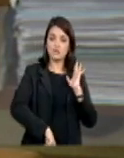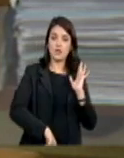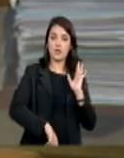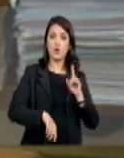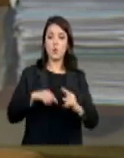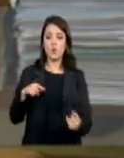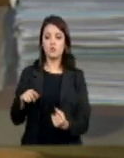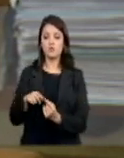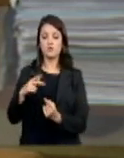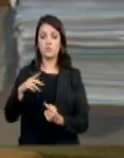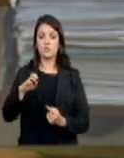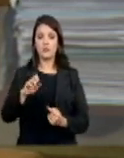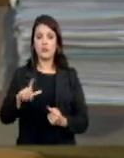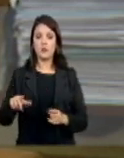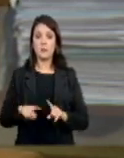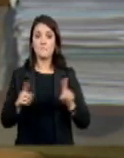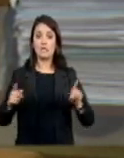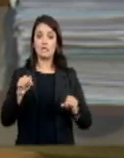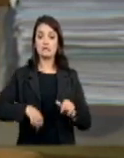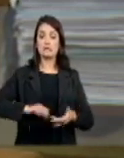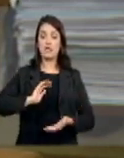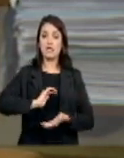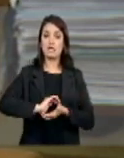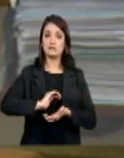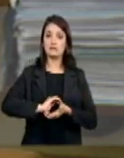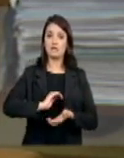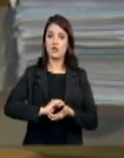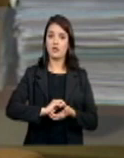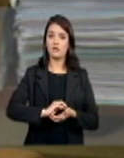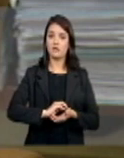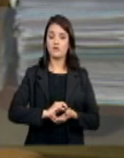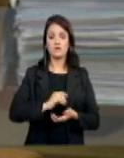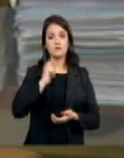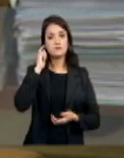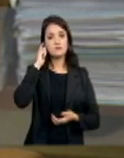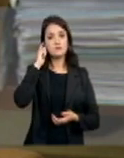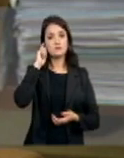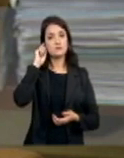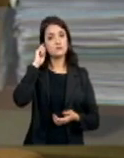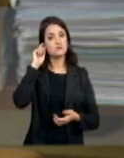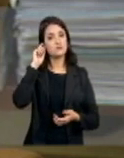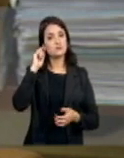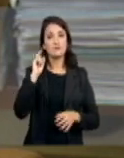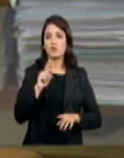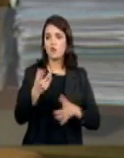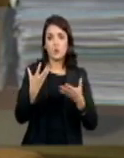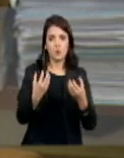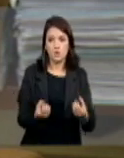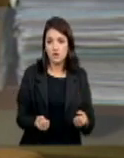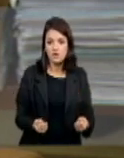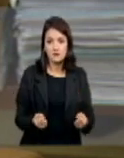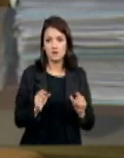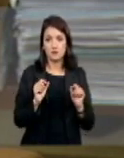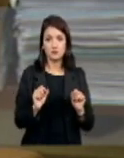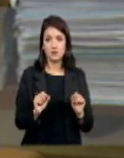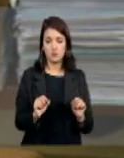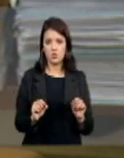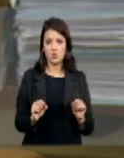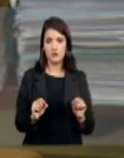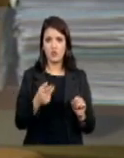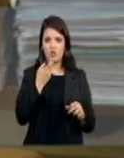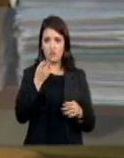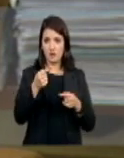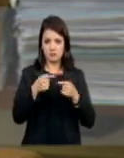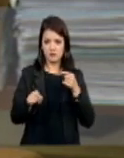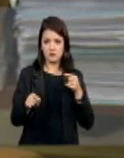sobre o tribunal federal afastou julgou improcedente desacolheu portanto a pretensão de inconstitucionalidade